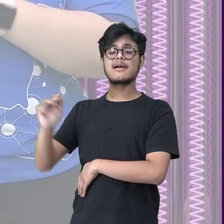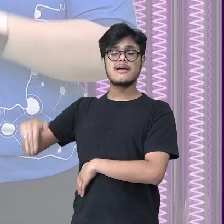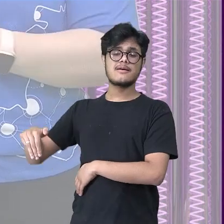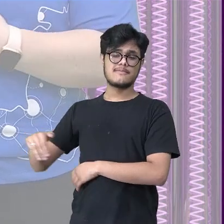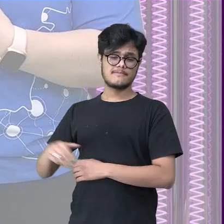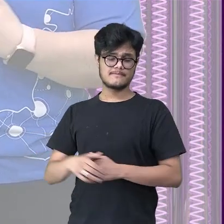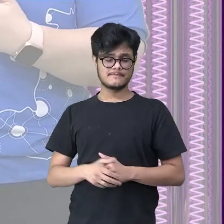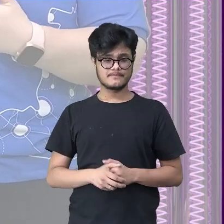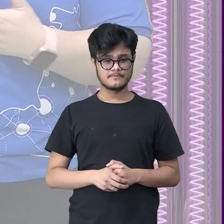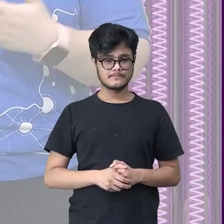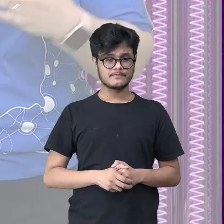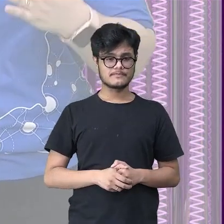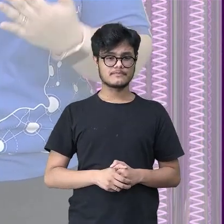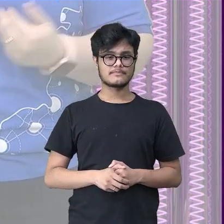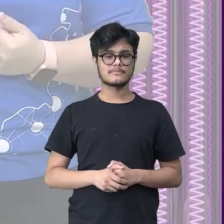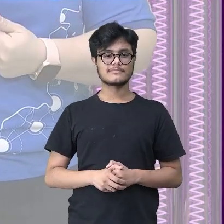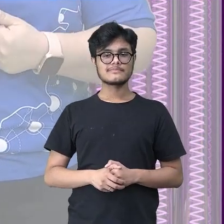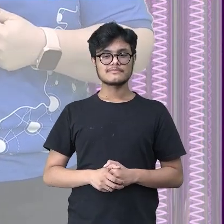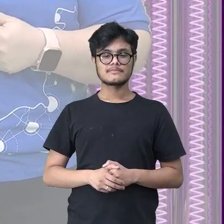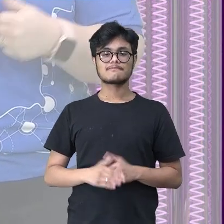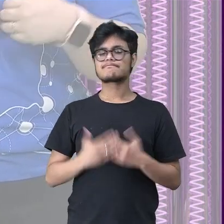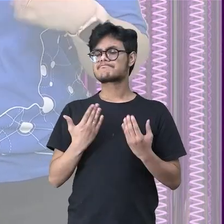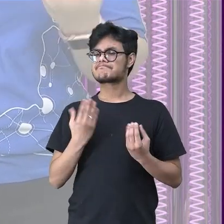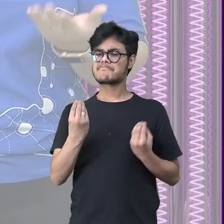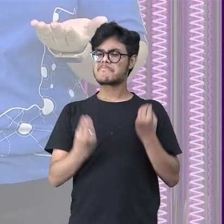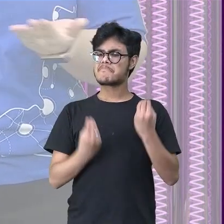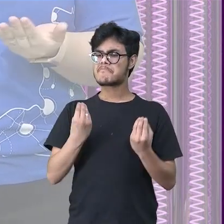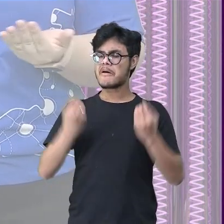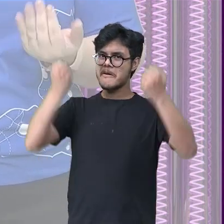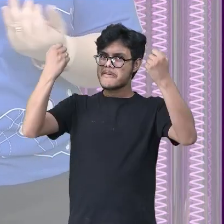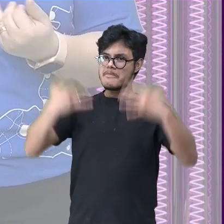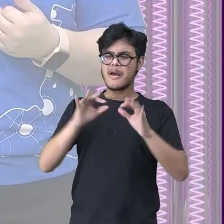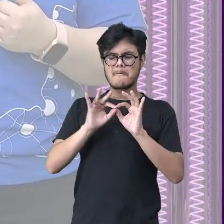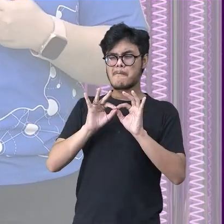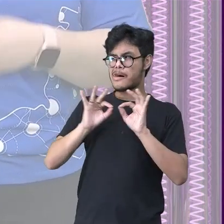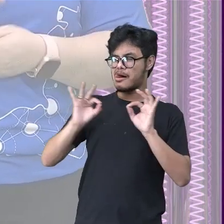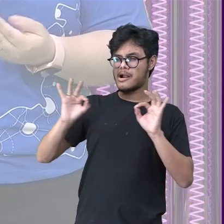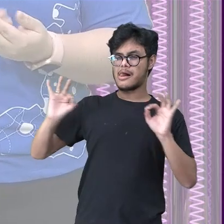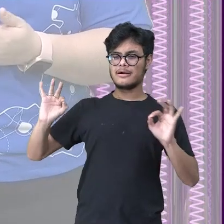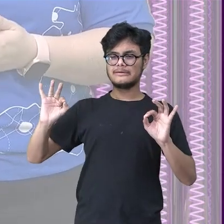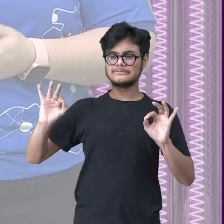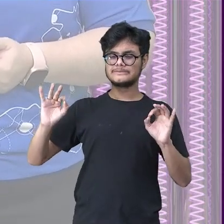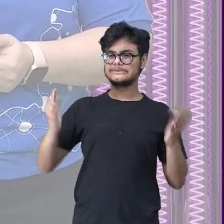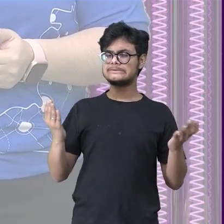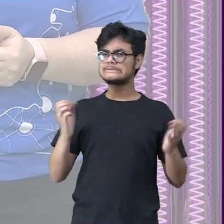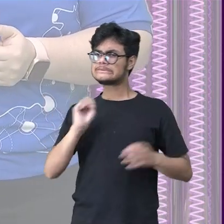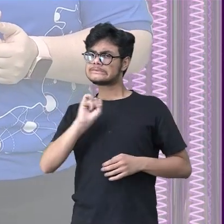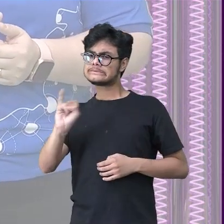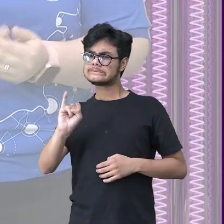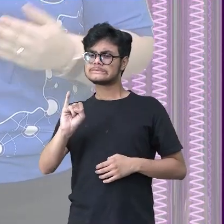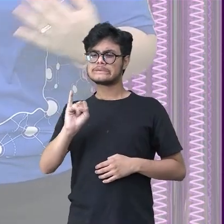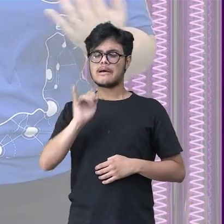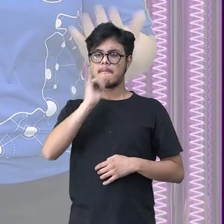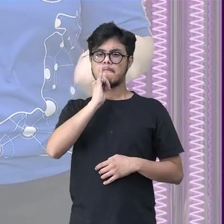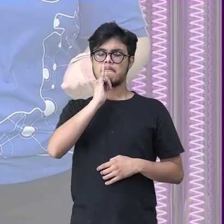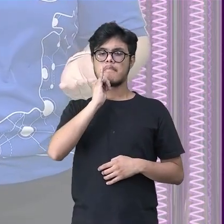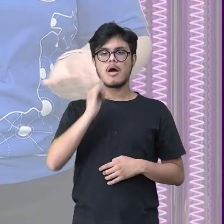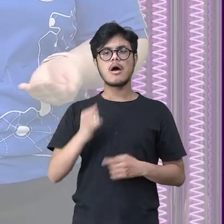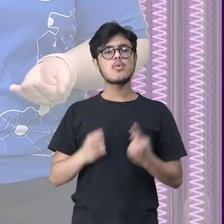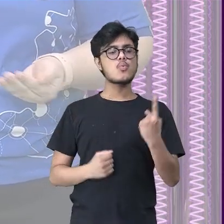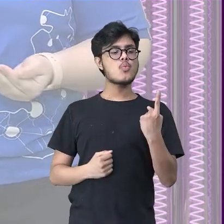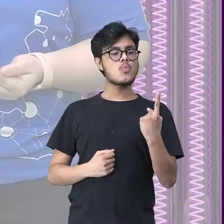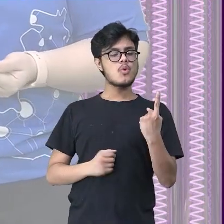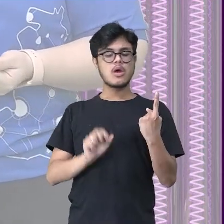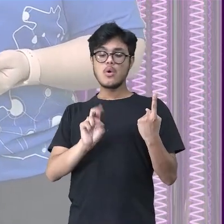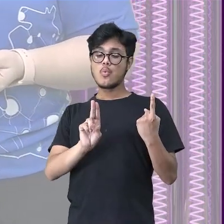1.429.400.000 quilômetros. Então imagina a gente falar a essa distância, né? Se a gente for colocar em unidade